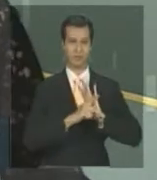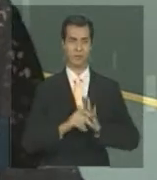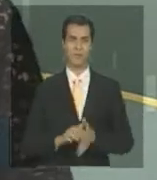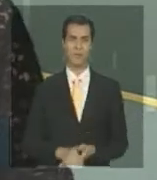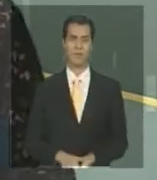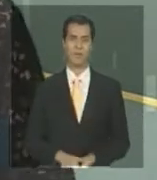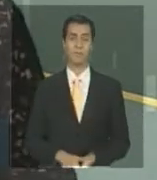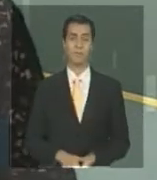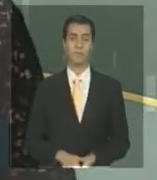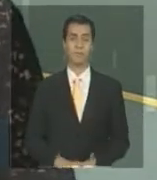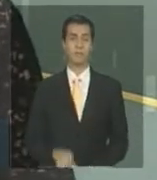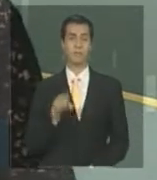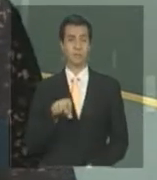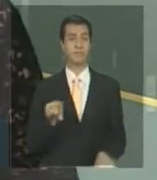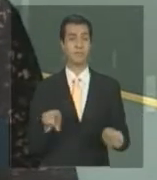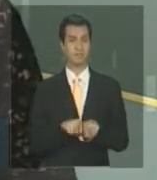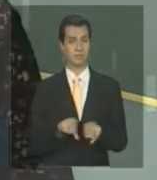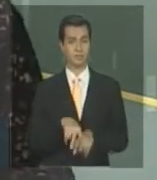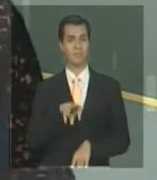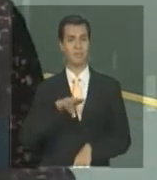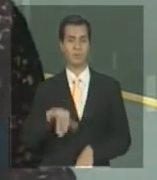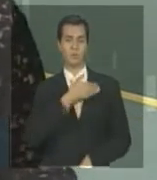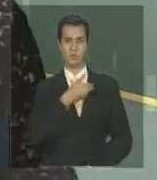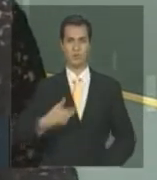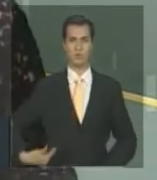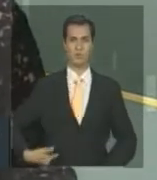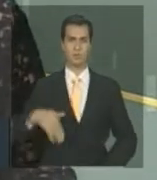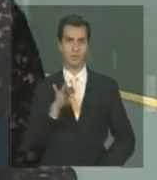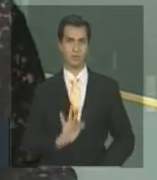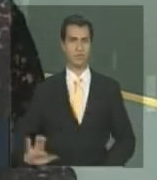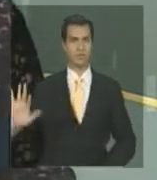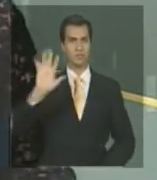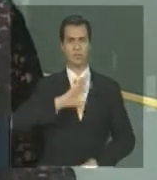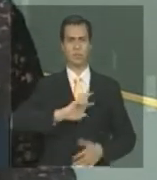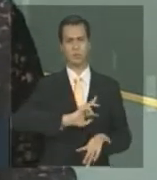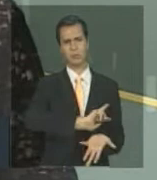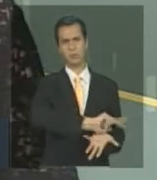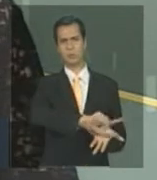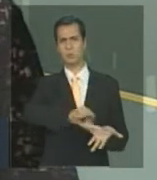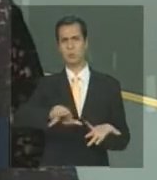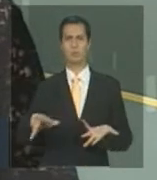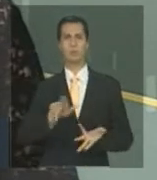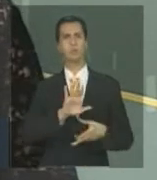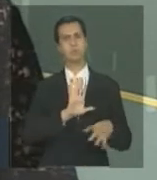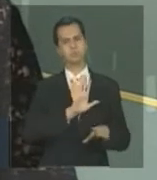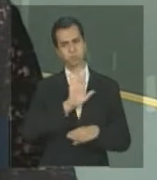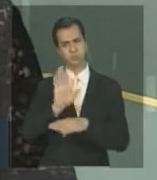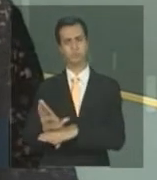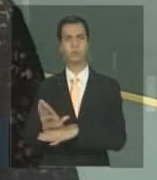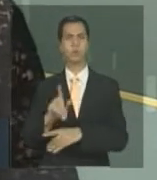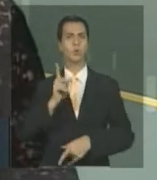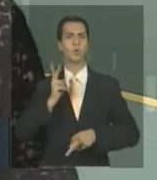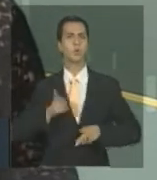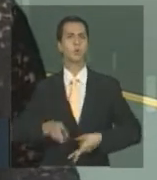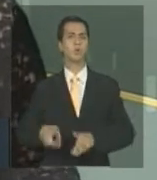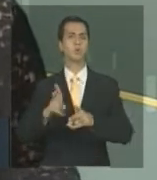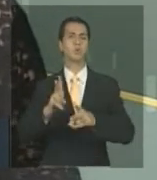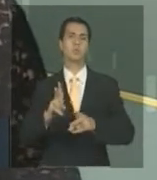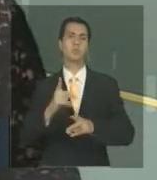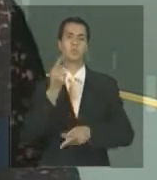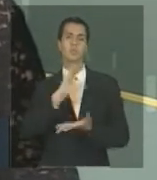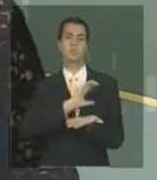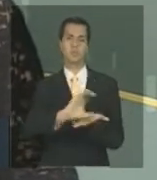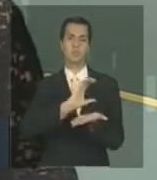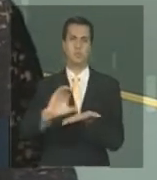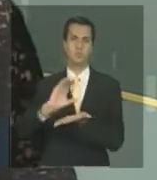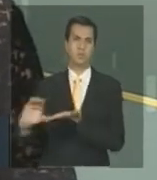Também terá o apoio do conjunto do governo para dar sequência aos investimentos do Programa de Aceleração